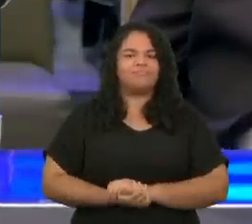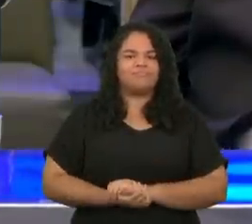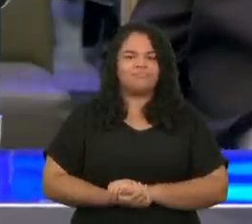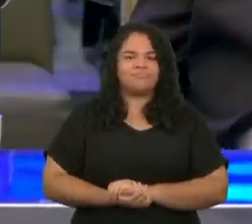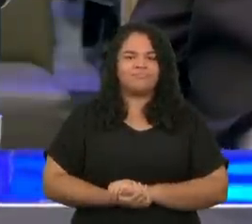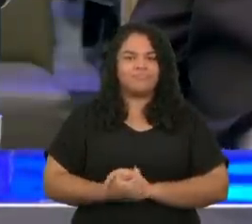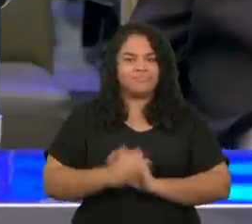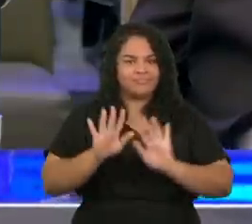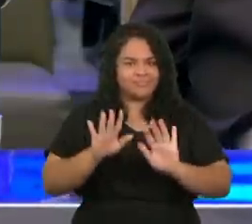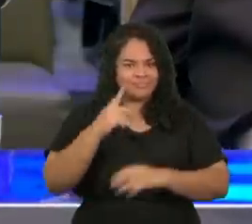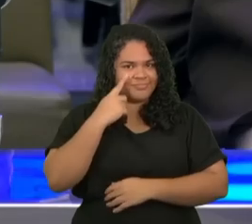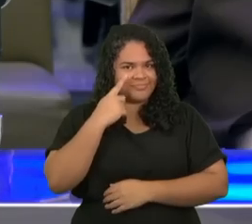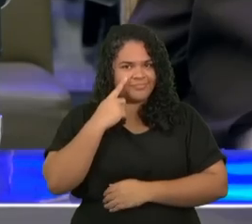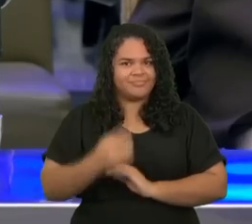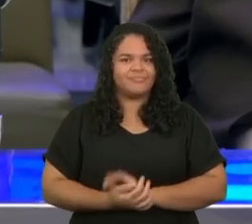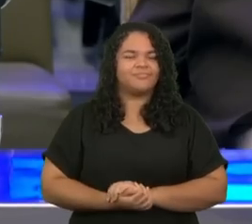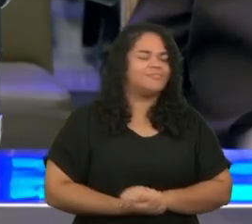uma observação